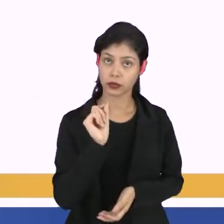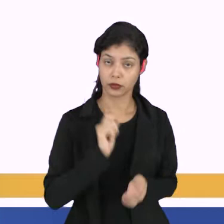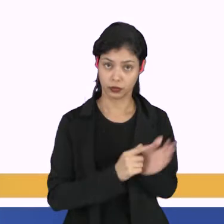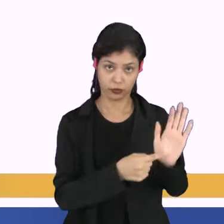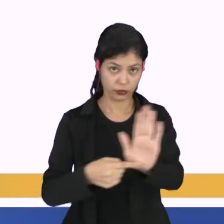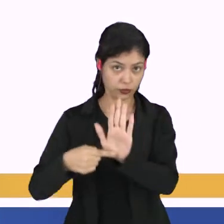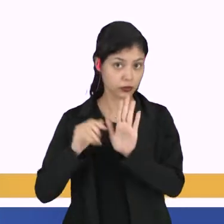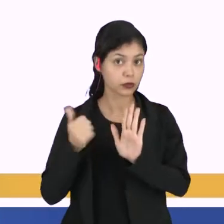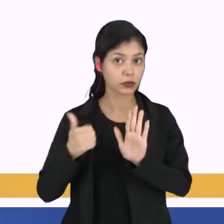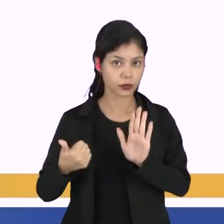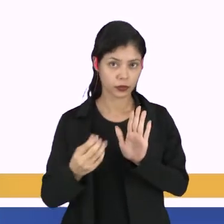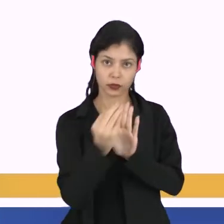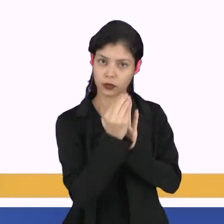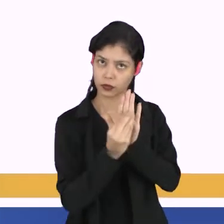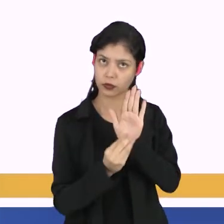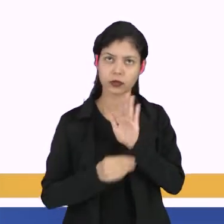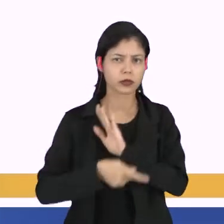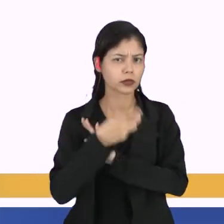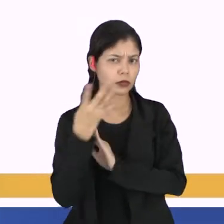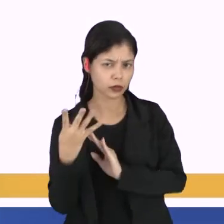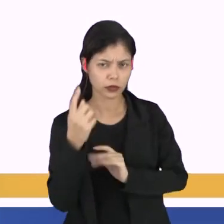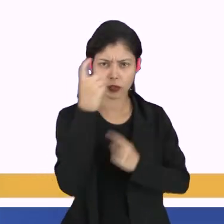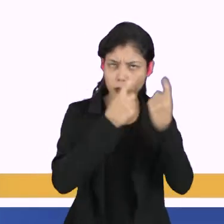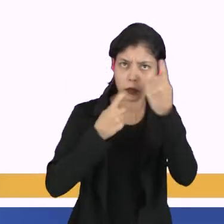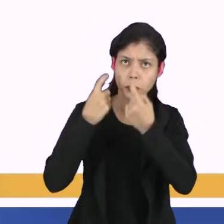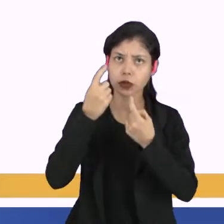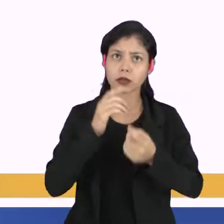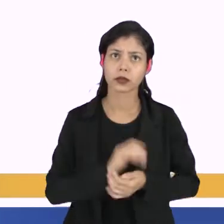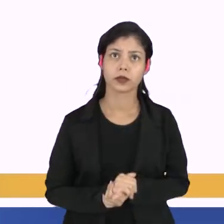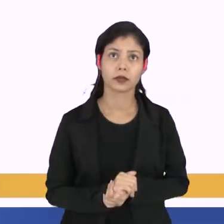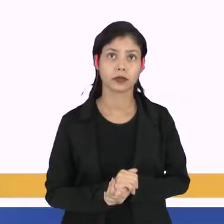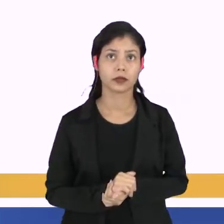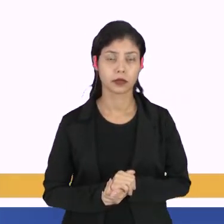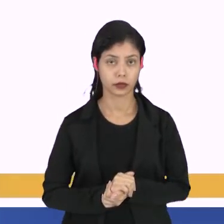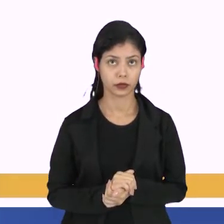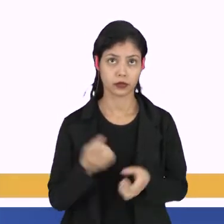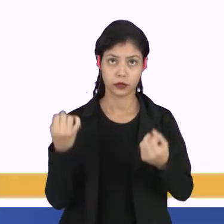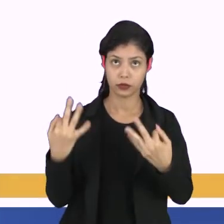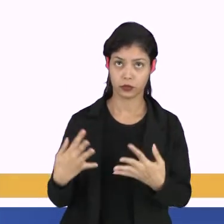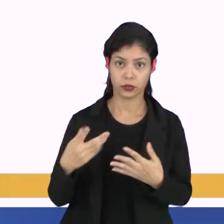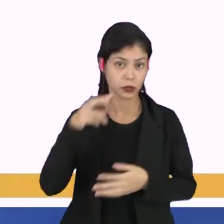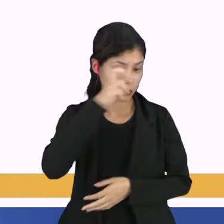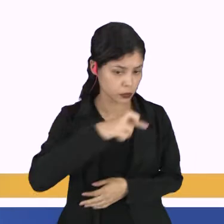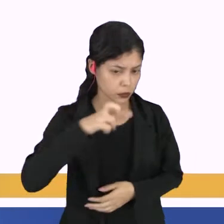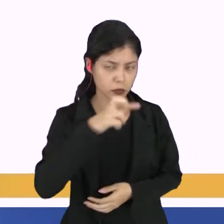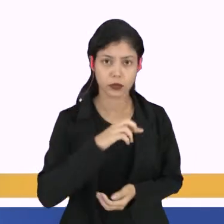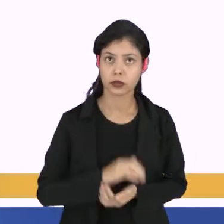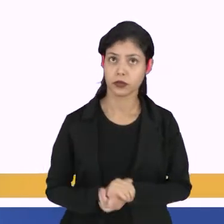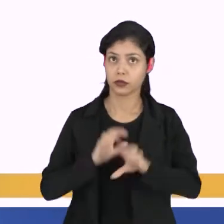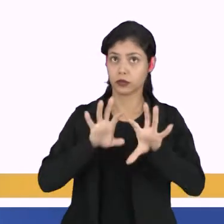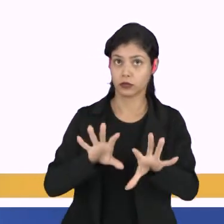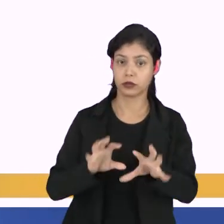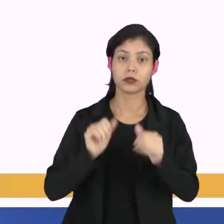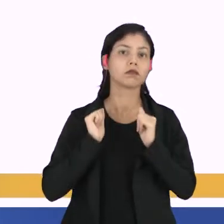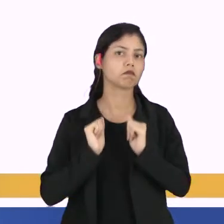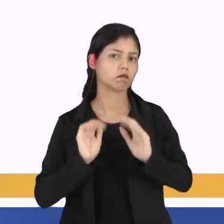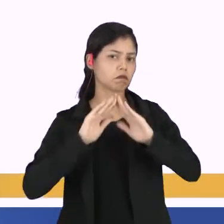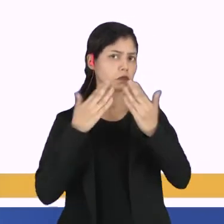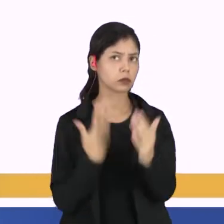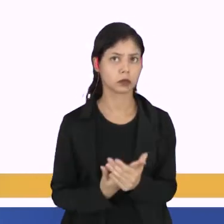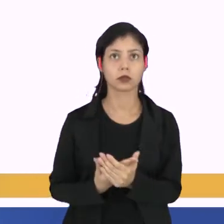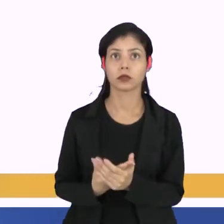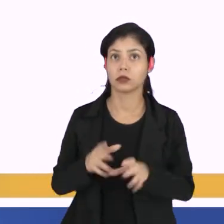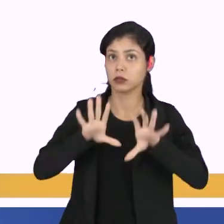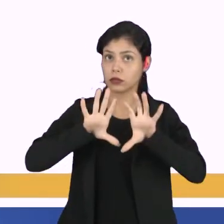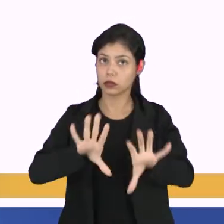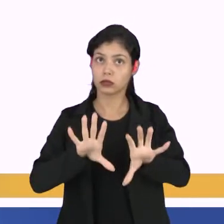de 11 anos. Os dados quantitativos expressam com exatidão a situação analisada. Então, dessa forma, a escola fica com